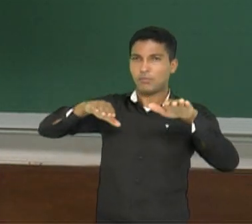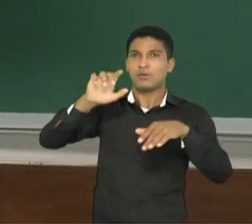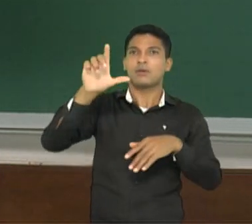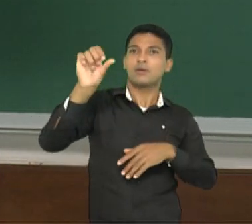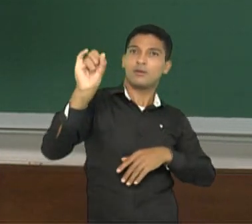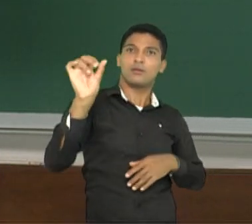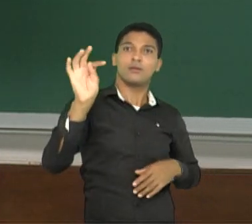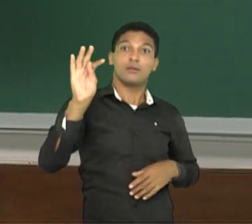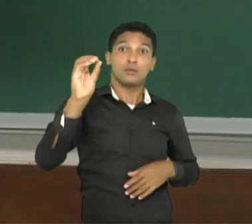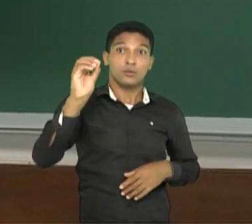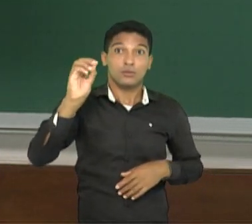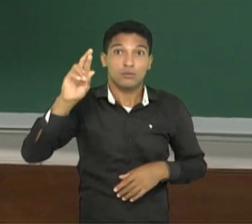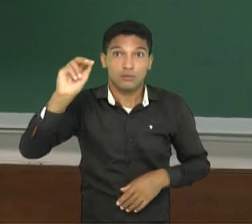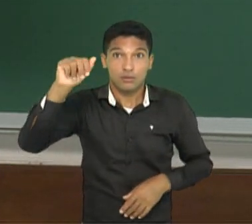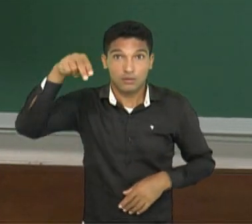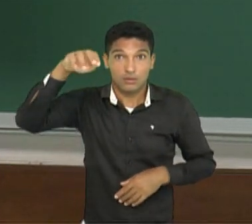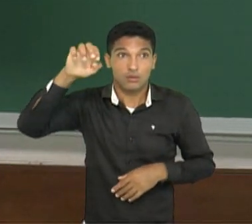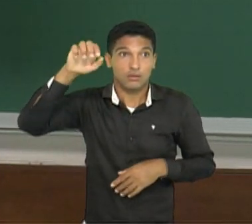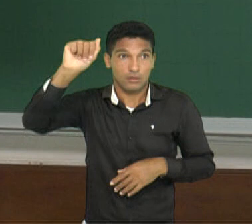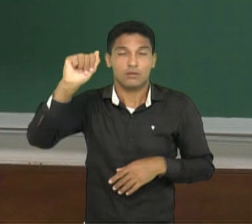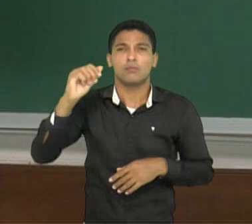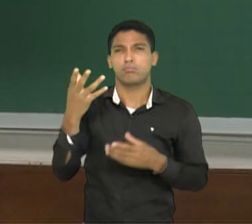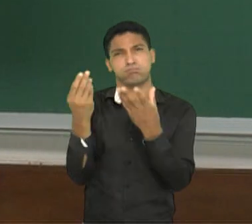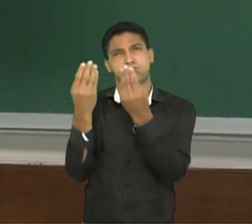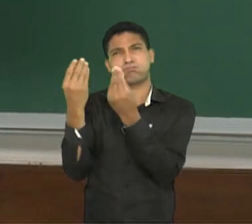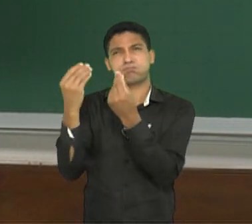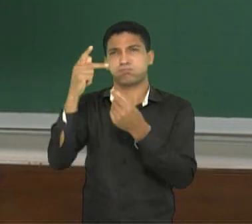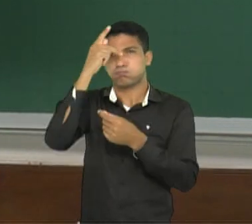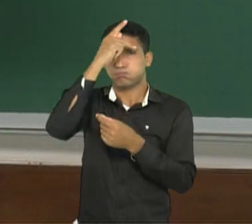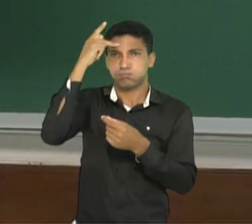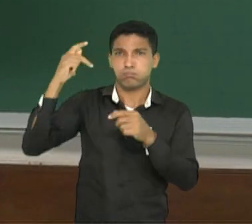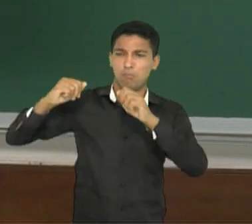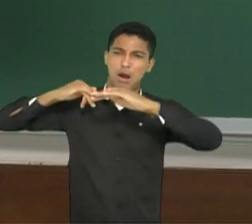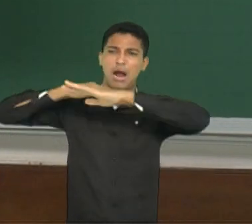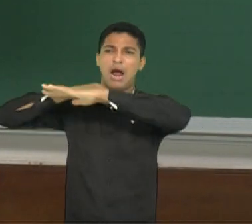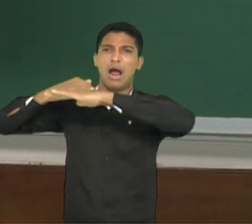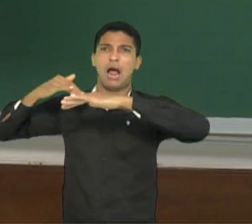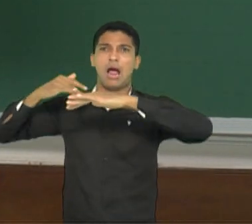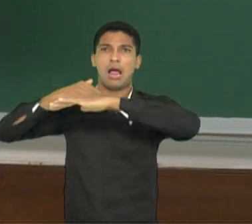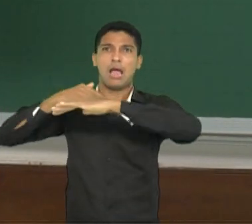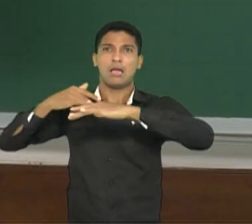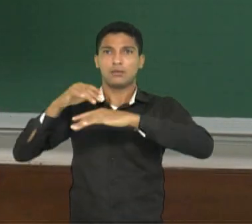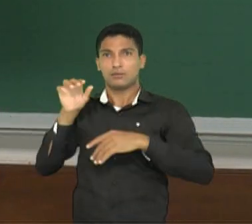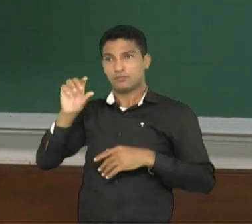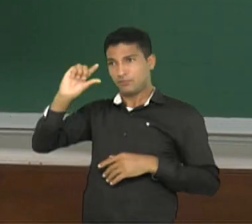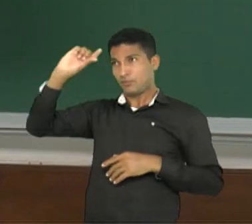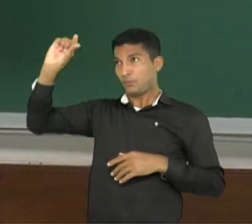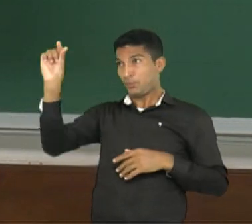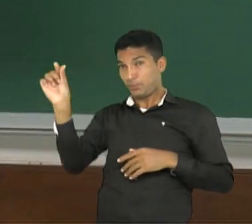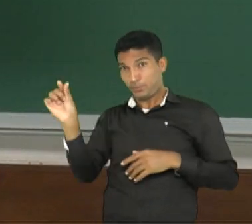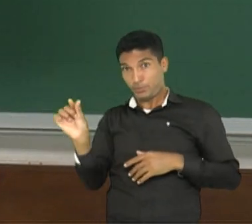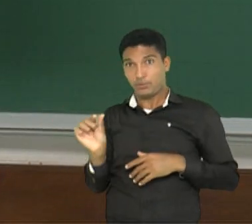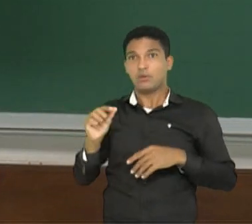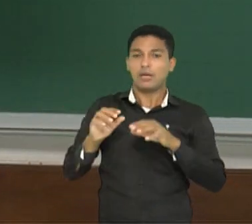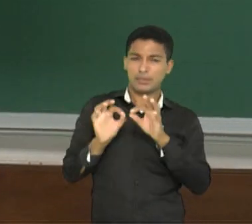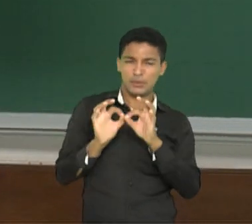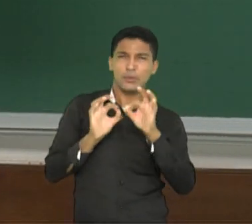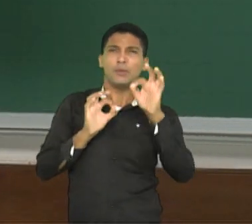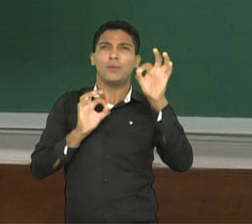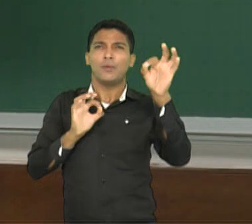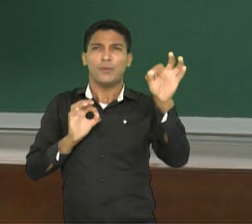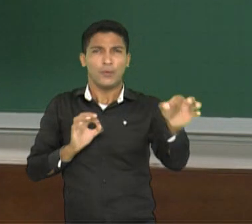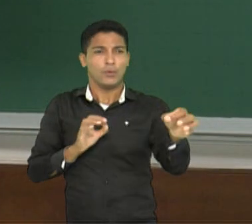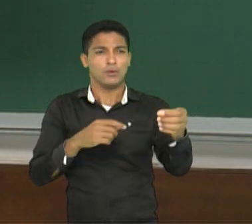de população e as áreas de interior uma menor concentração, com alguns espaços que a gente chama